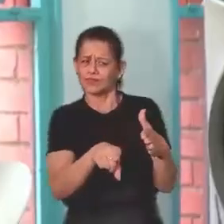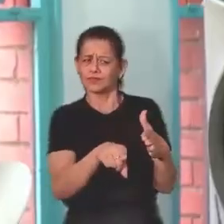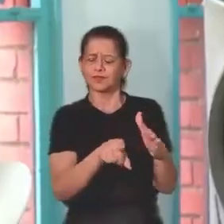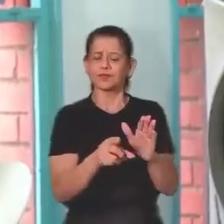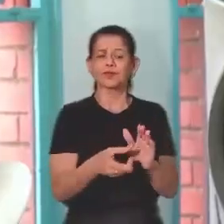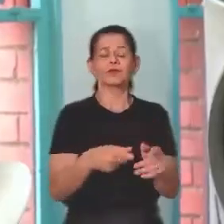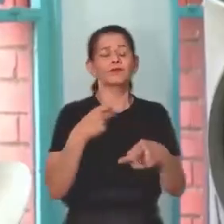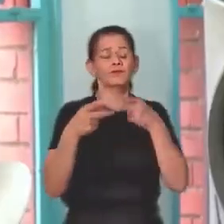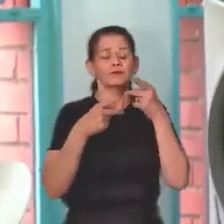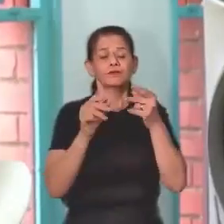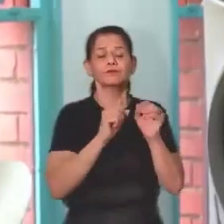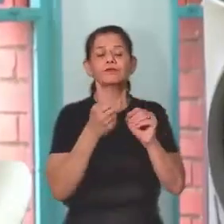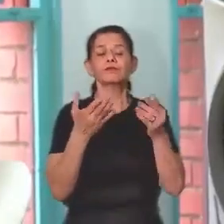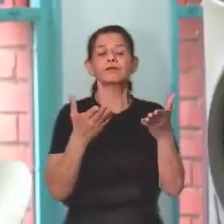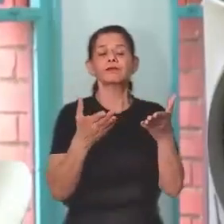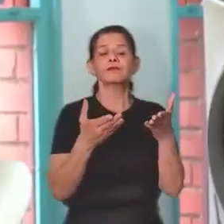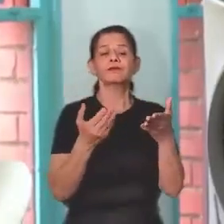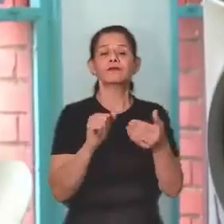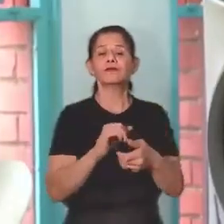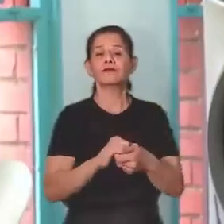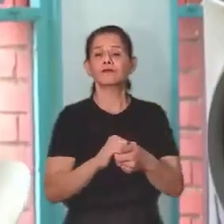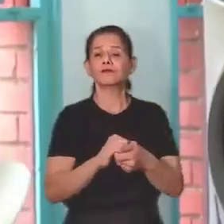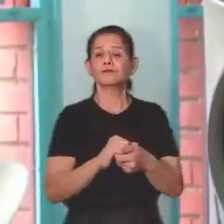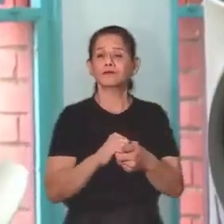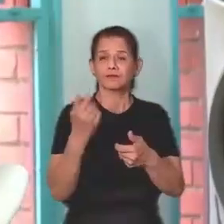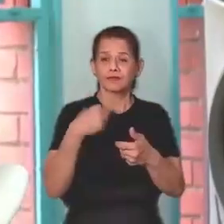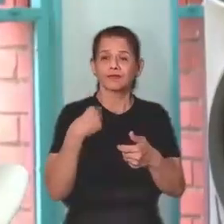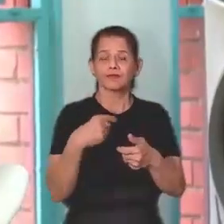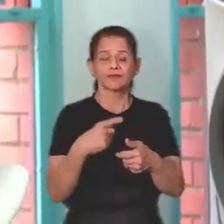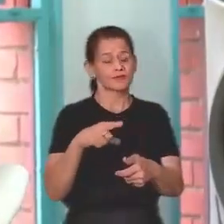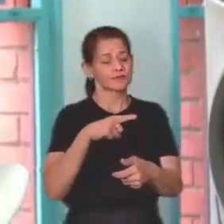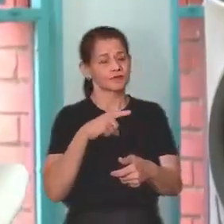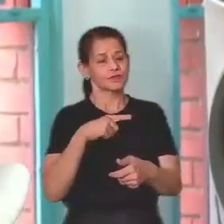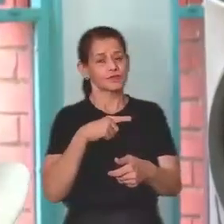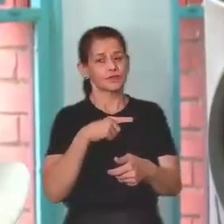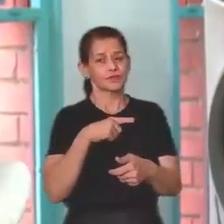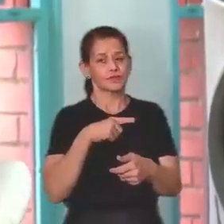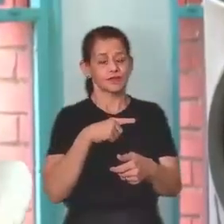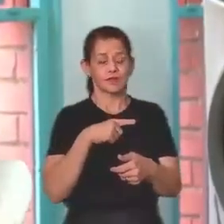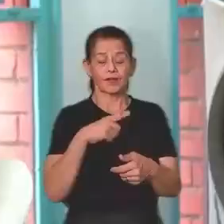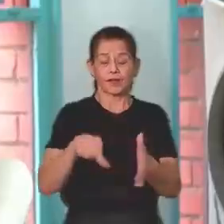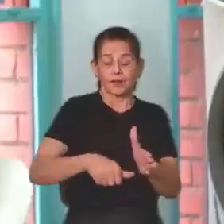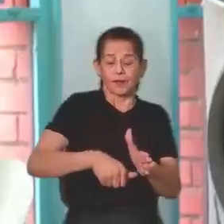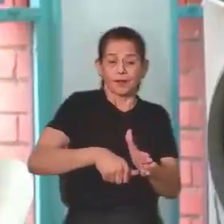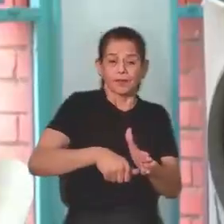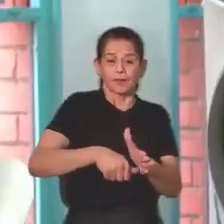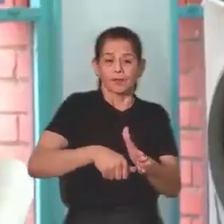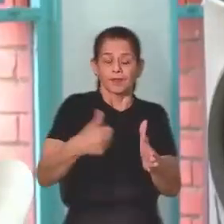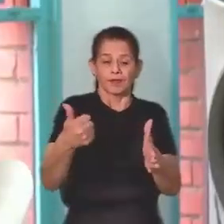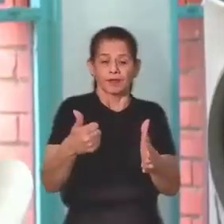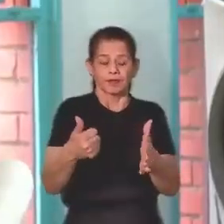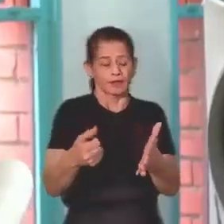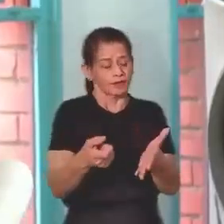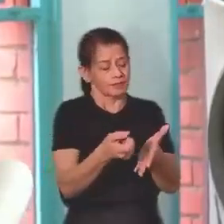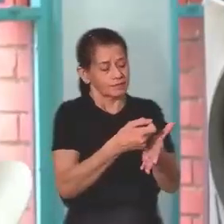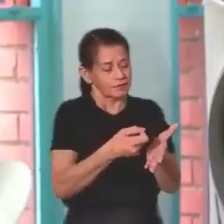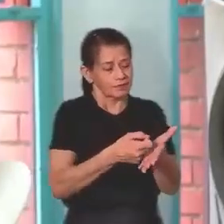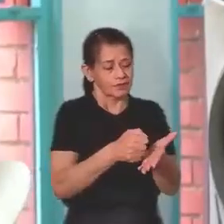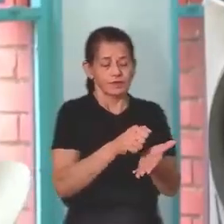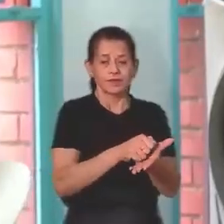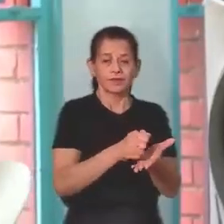Eu digo porque eu tive a minha primeira publicação coletiva, né, com o